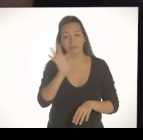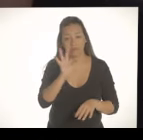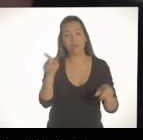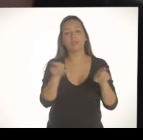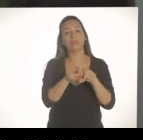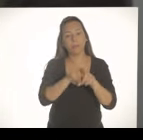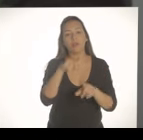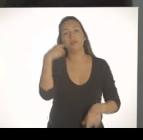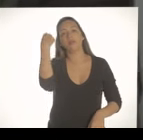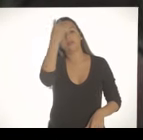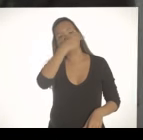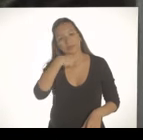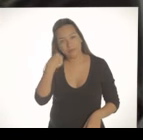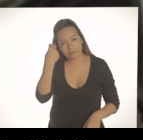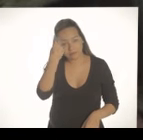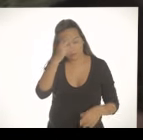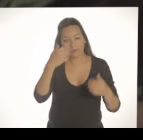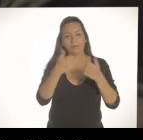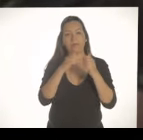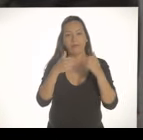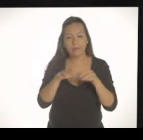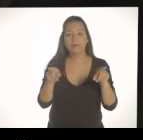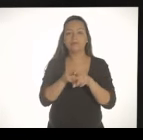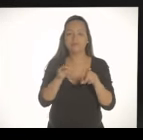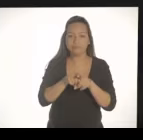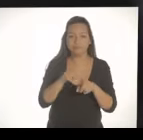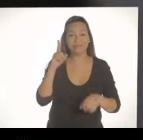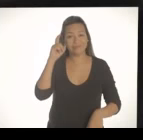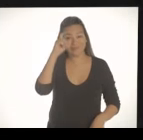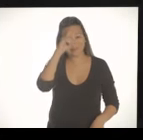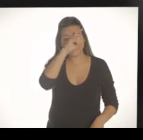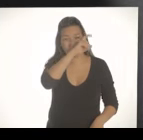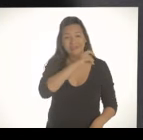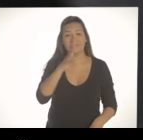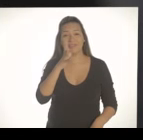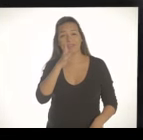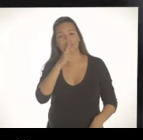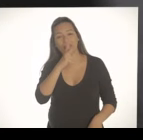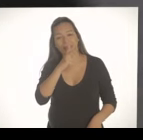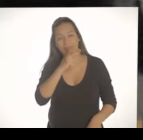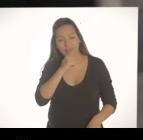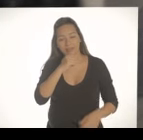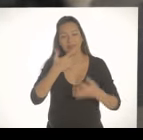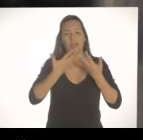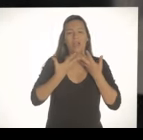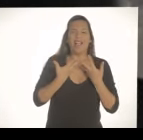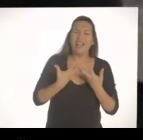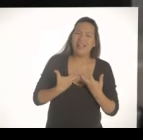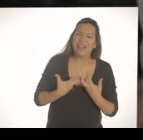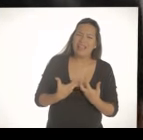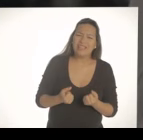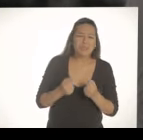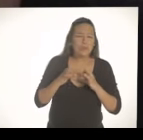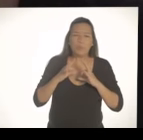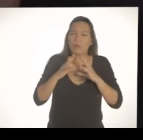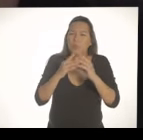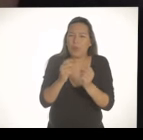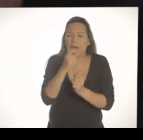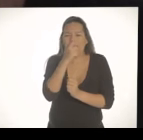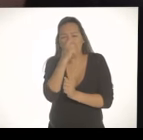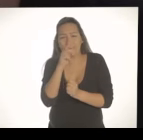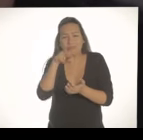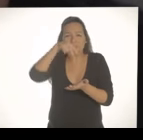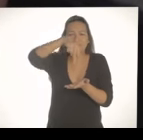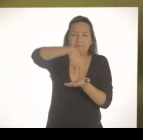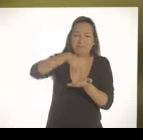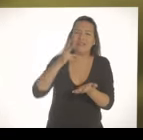mesmas 2 horas. O transporte também é difícil, eu tenho que pegar mais 2 ônibus. Então você já chega num centro extremamente cansado, as condições são lotadas, né?